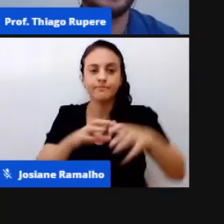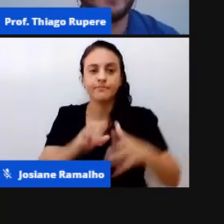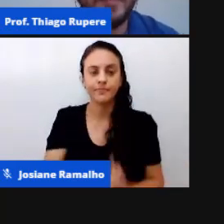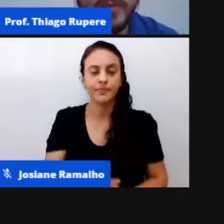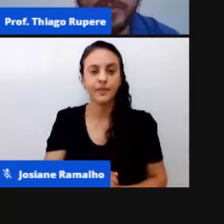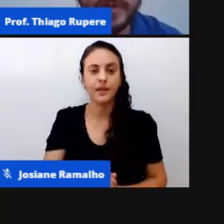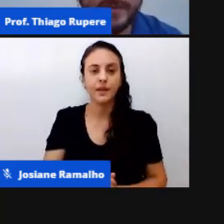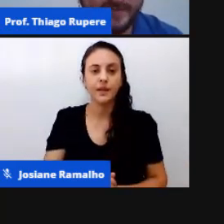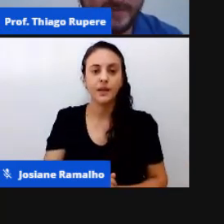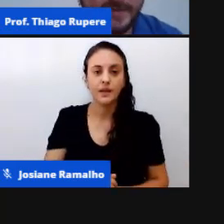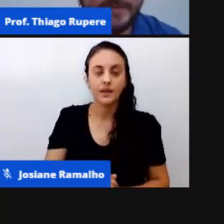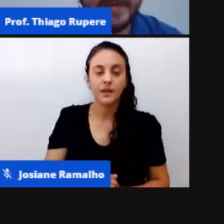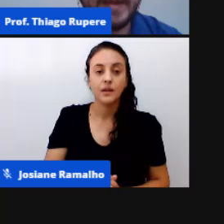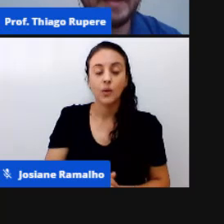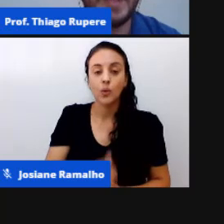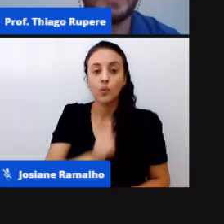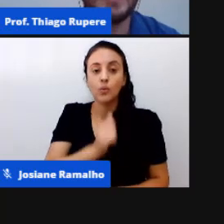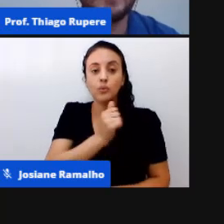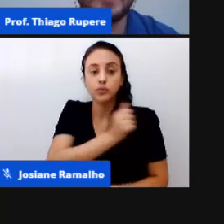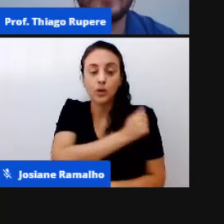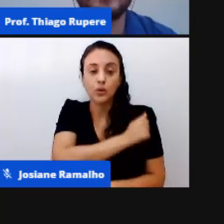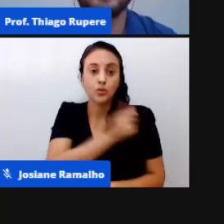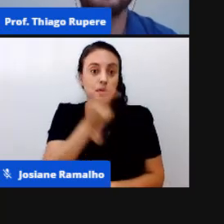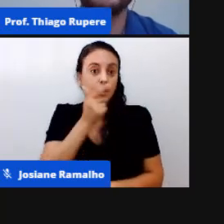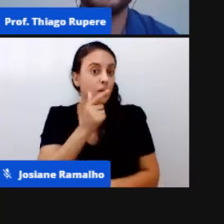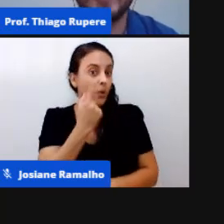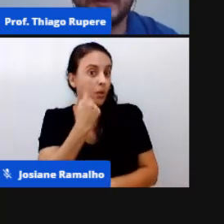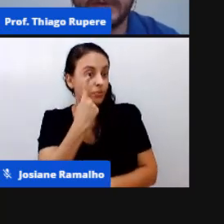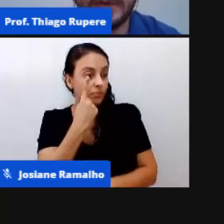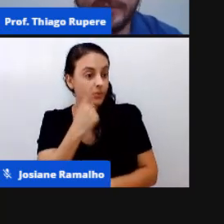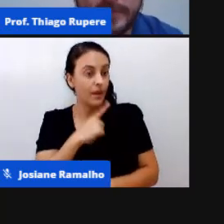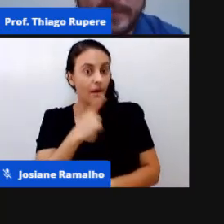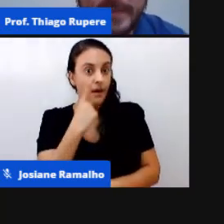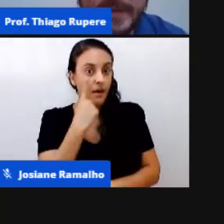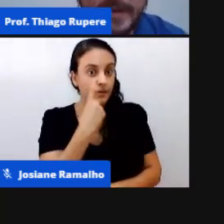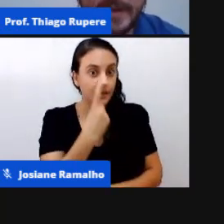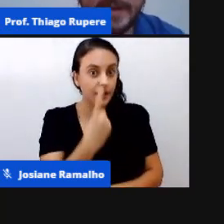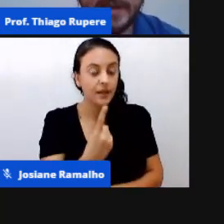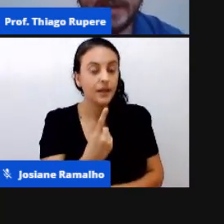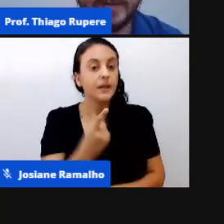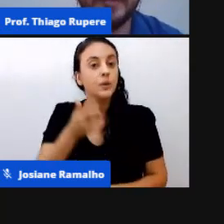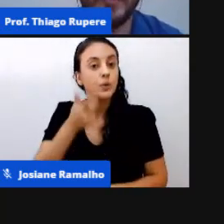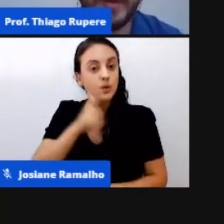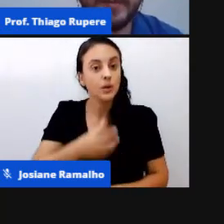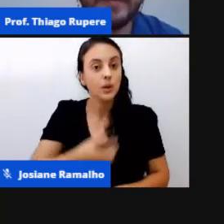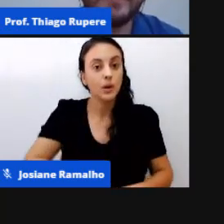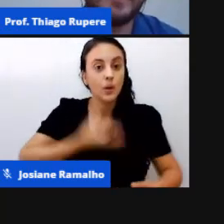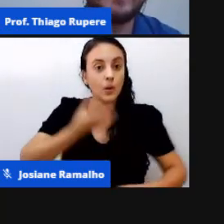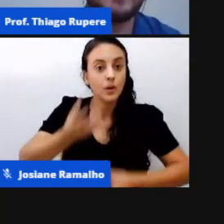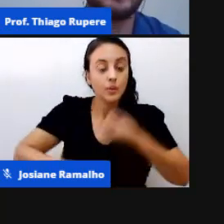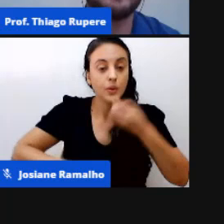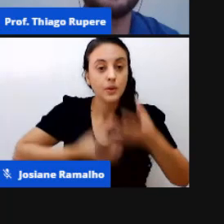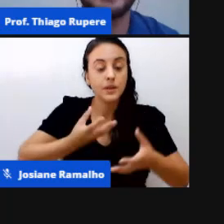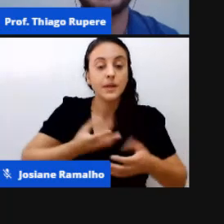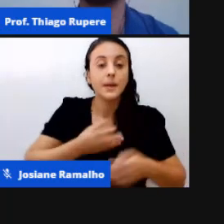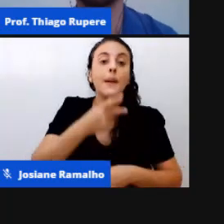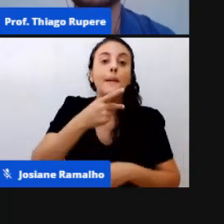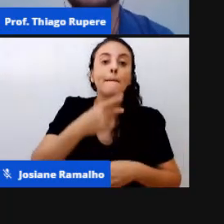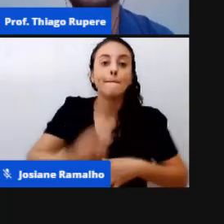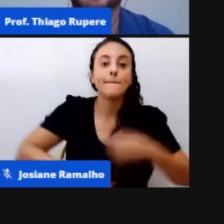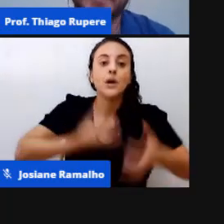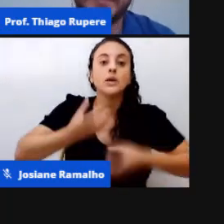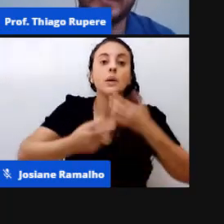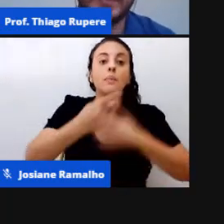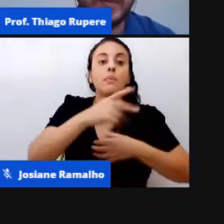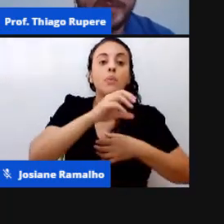se interessar por poesia e, além disso, produzir um livro de poemas desses alunos em